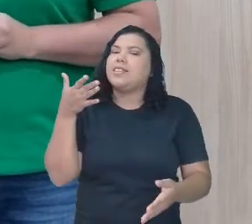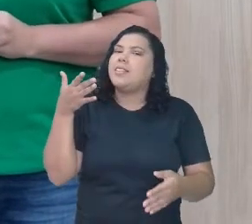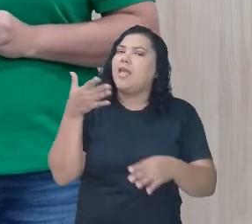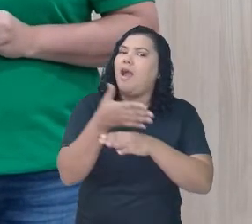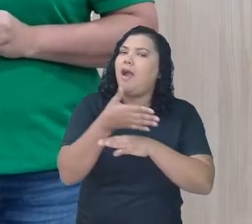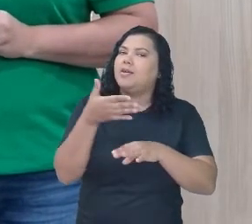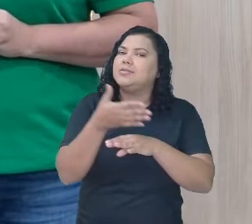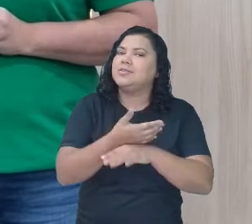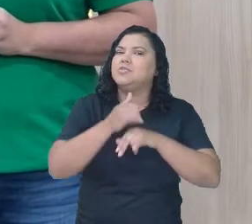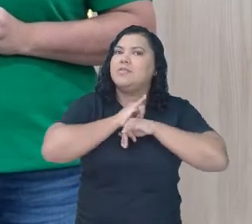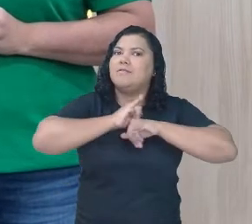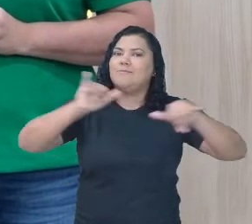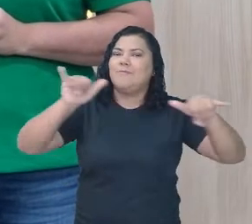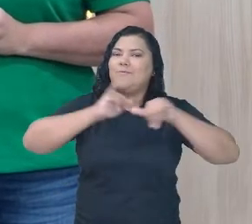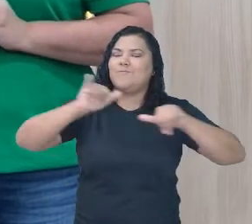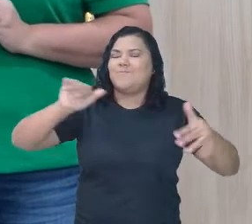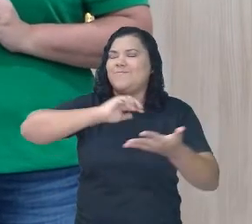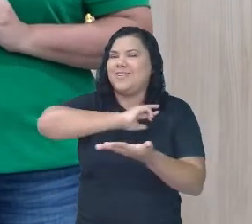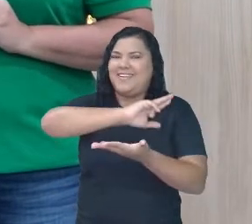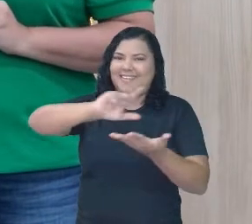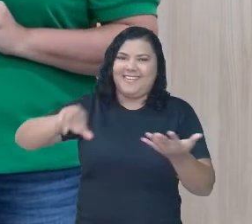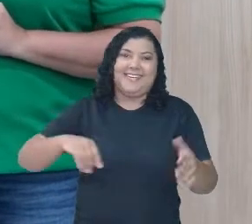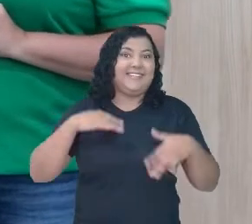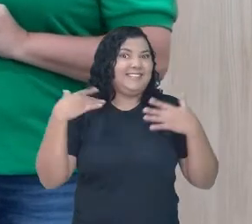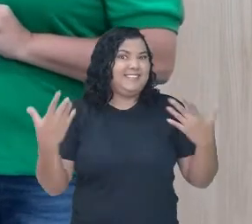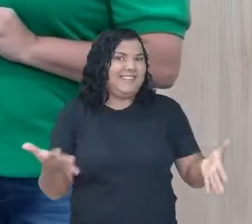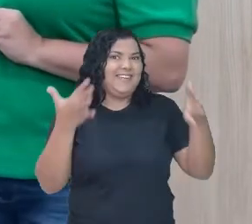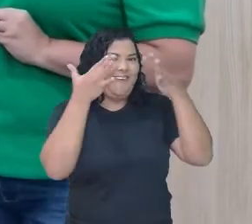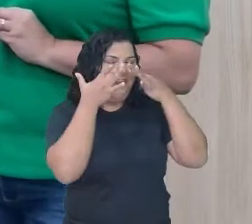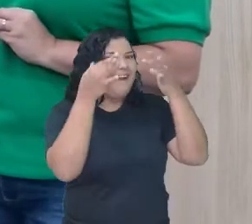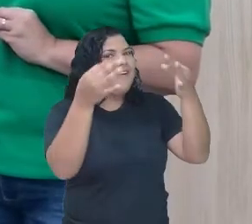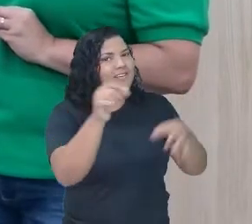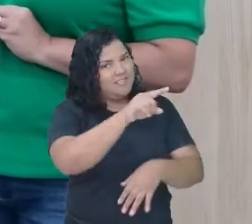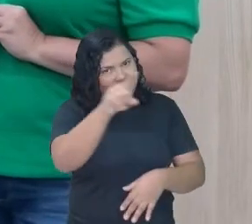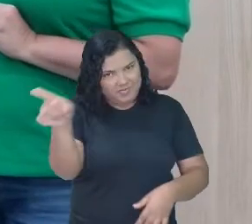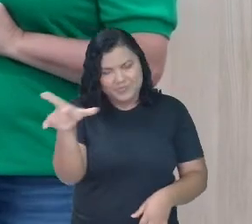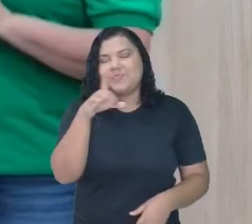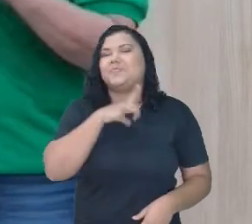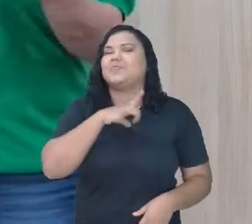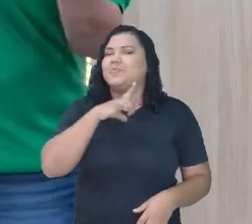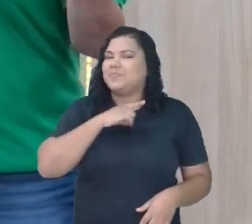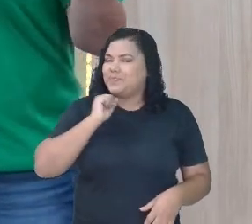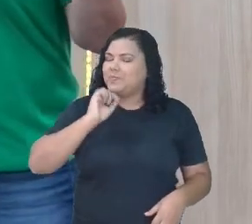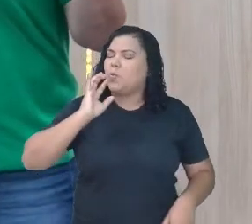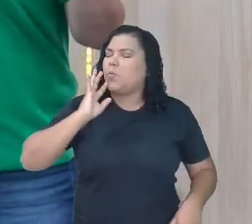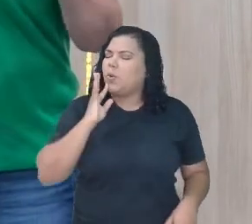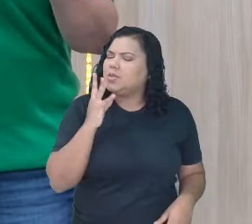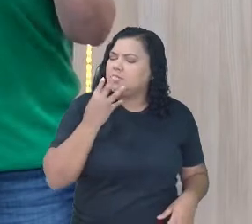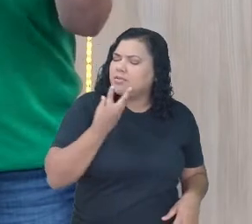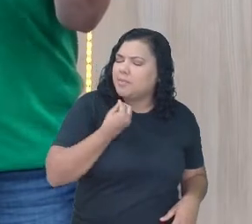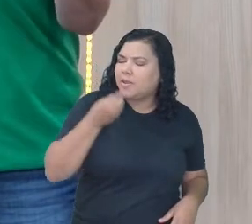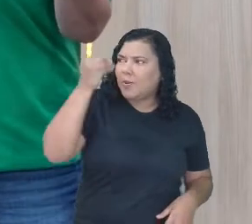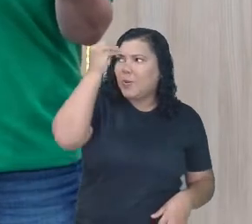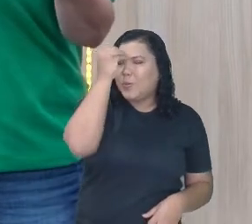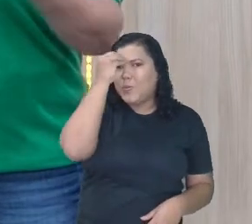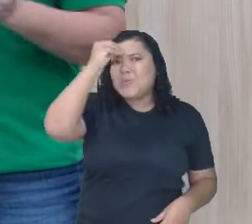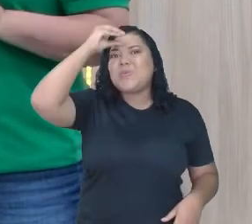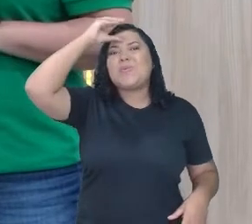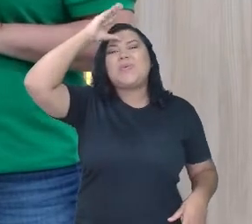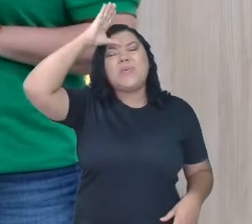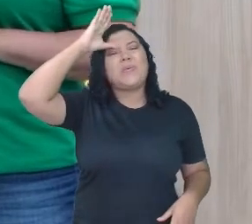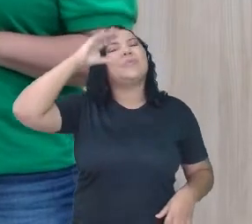outras informações. Então, fica aí ligadinho, porque vocês terão mais conhecimentos para